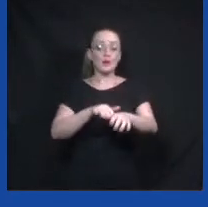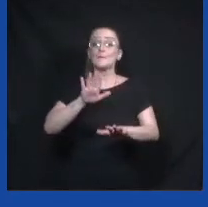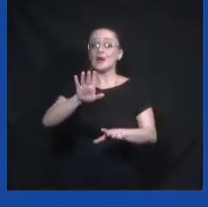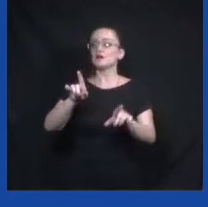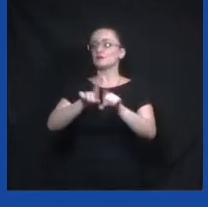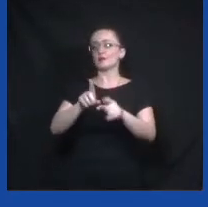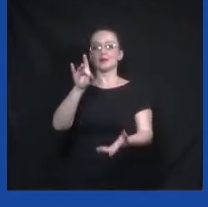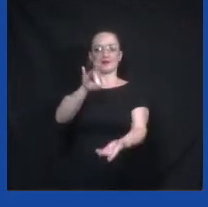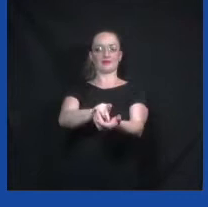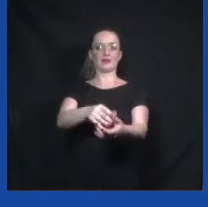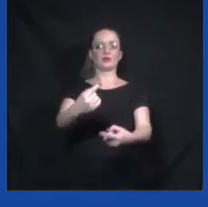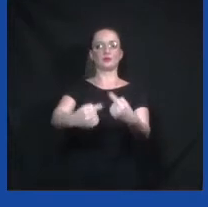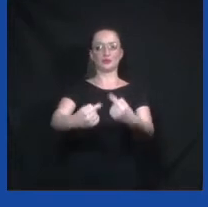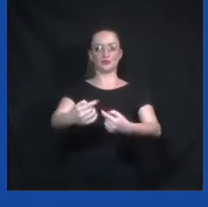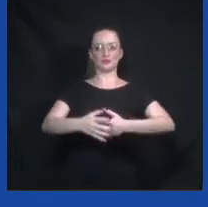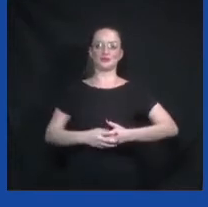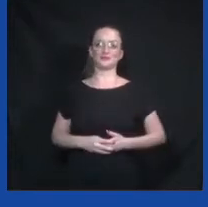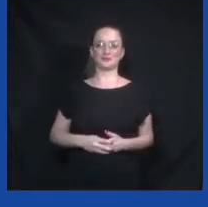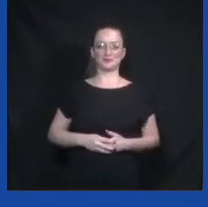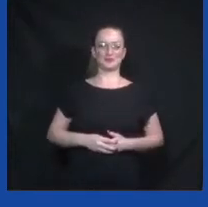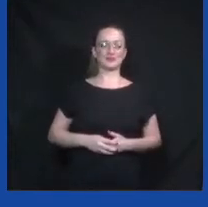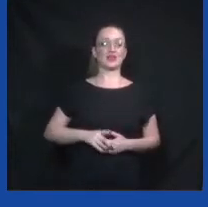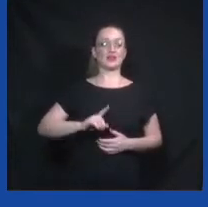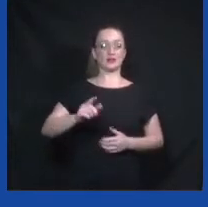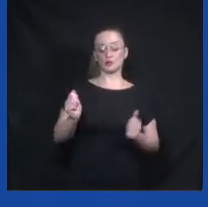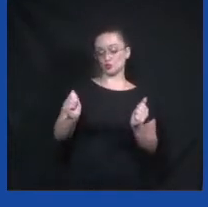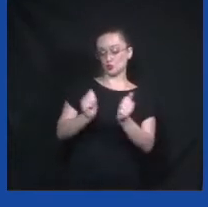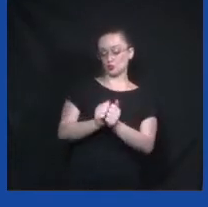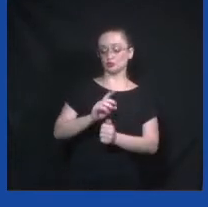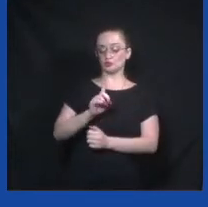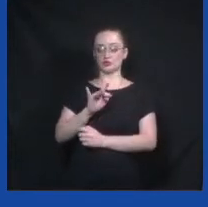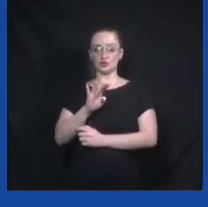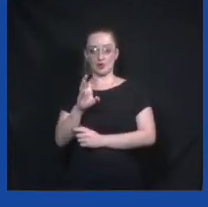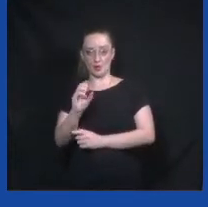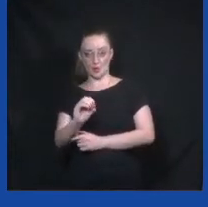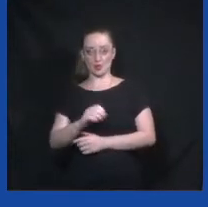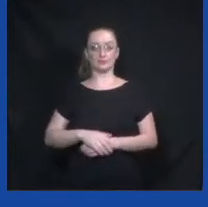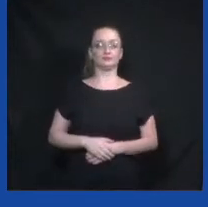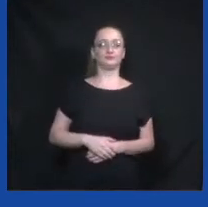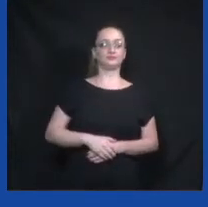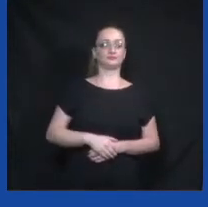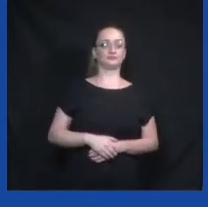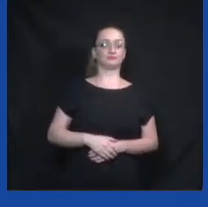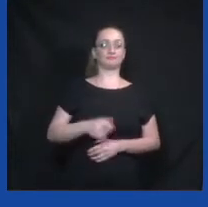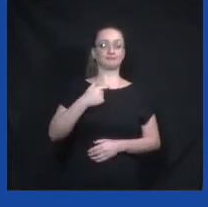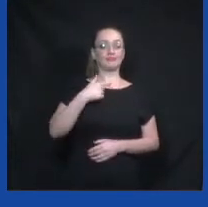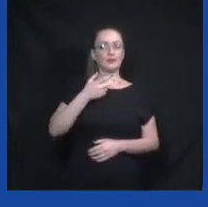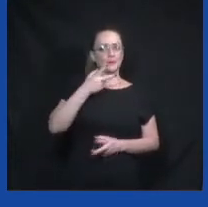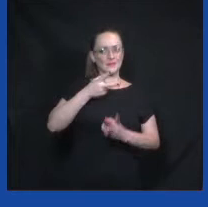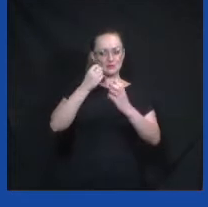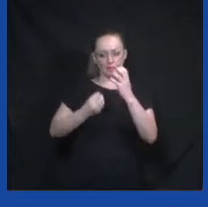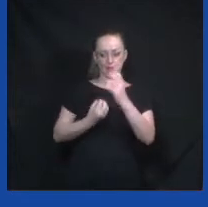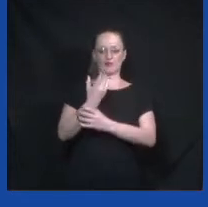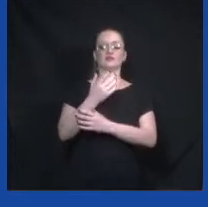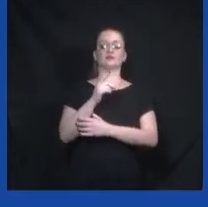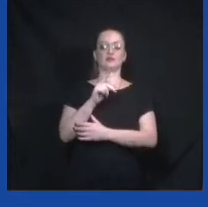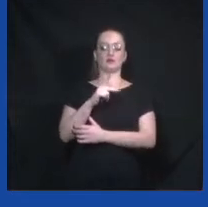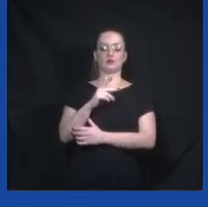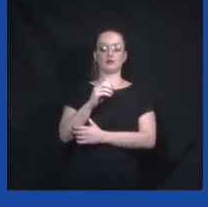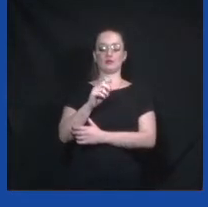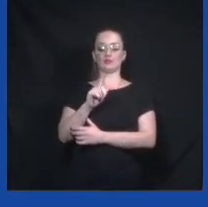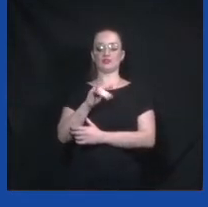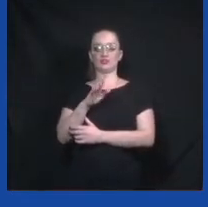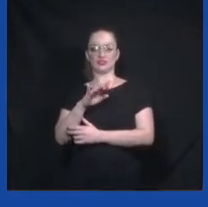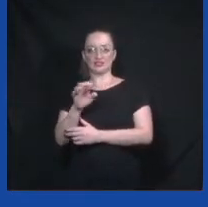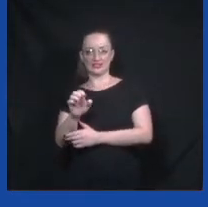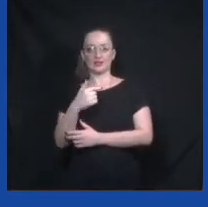da política. Então, uma satisfação enorme estar aqui contigo, estar aqui com o Diego. Vi o Politize nascer, tenho a honra de ser conselheiro do